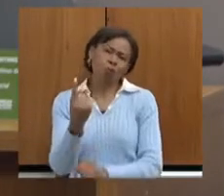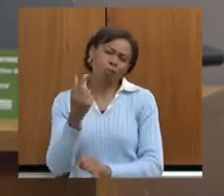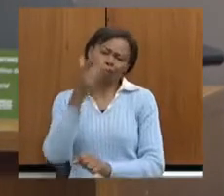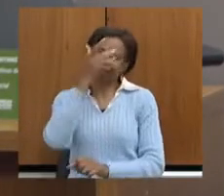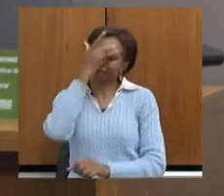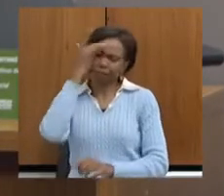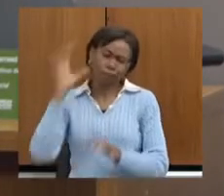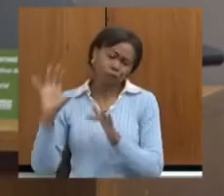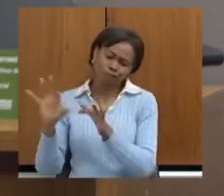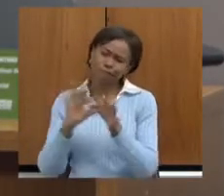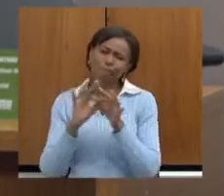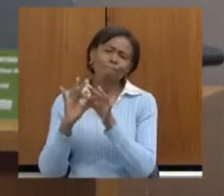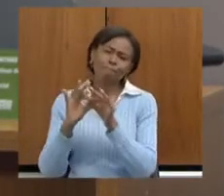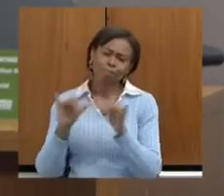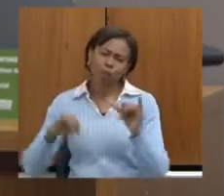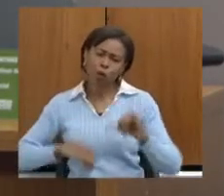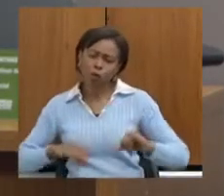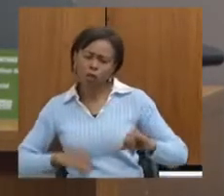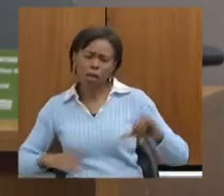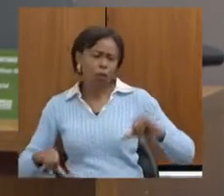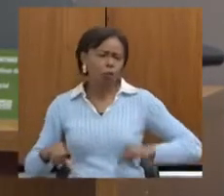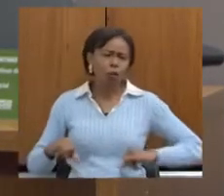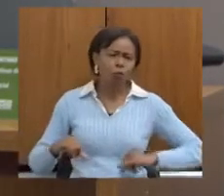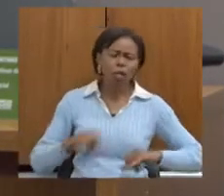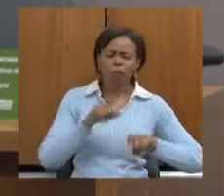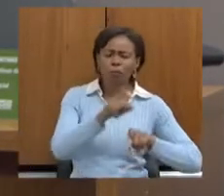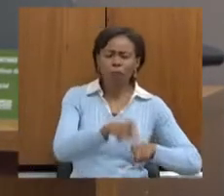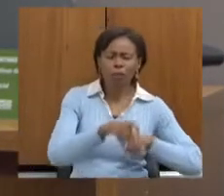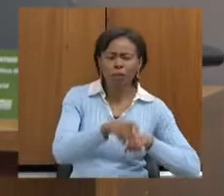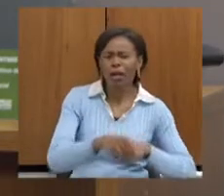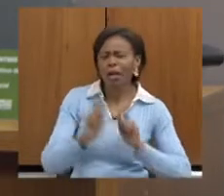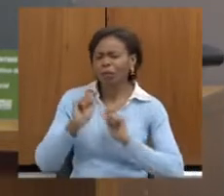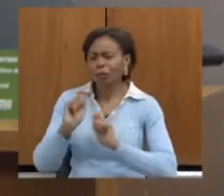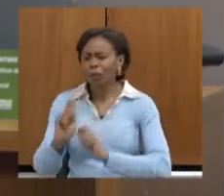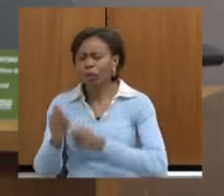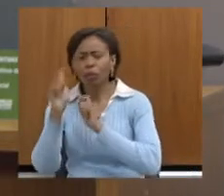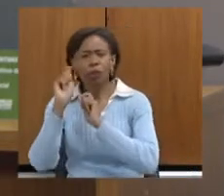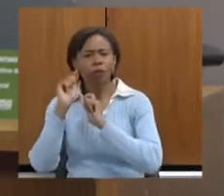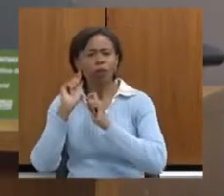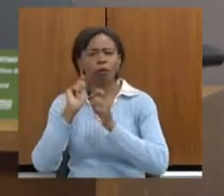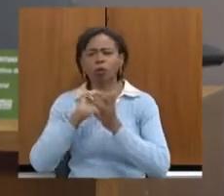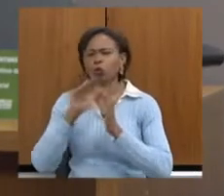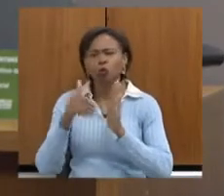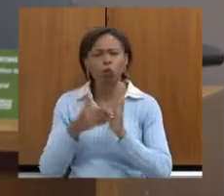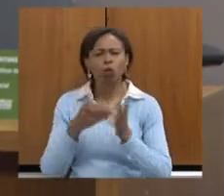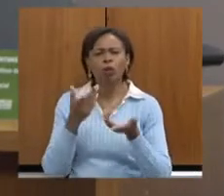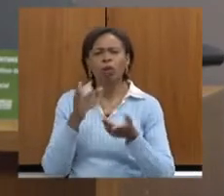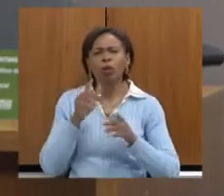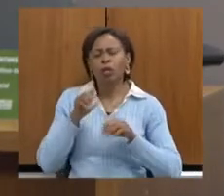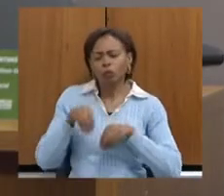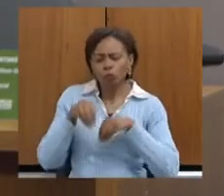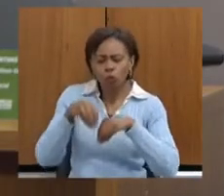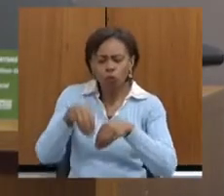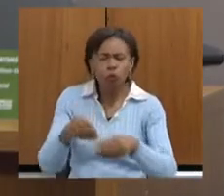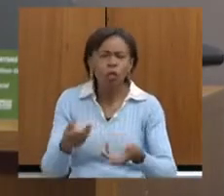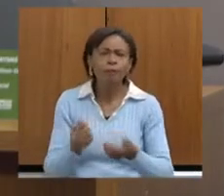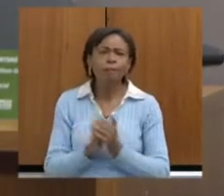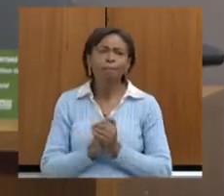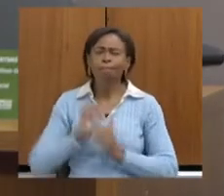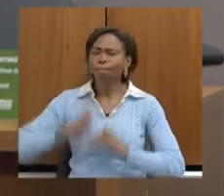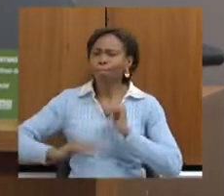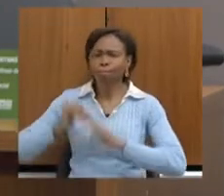de uma maneira ou de outra seja areia o pescador produtor rural é